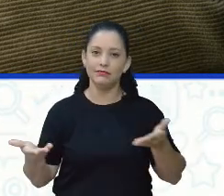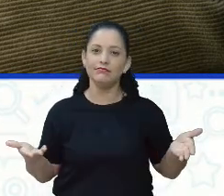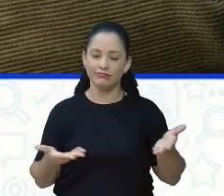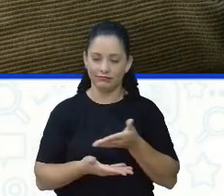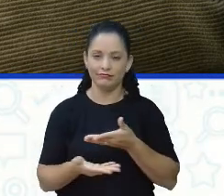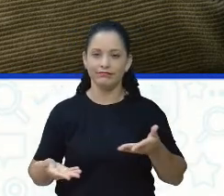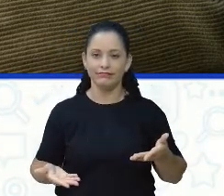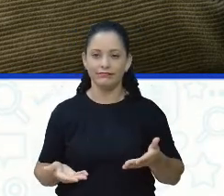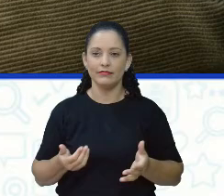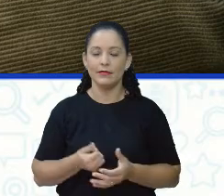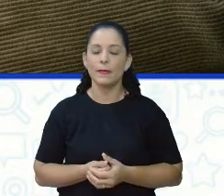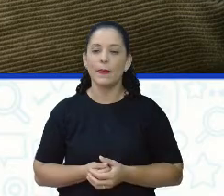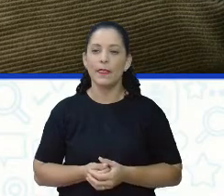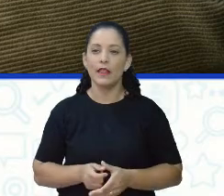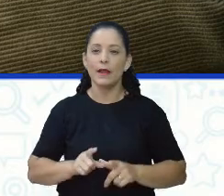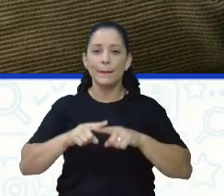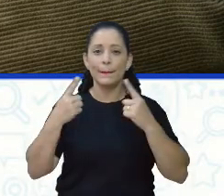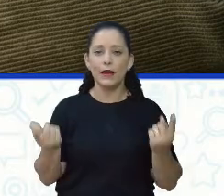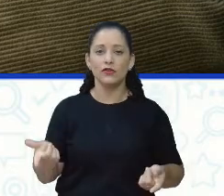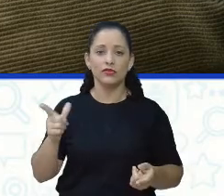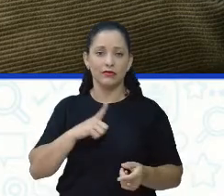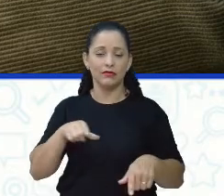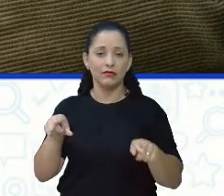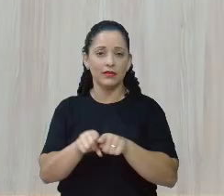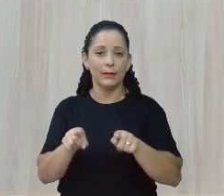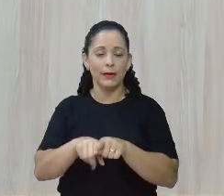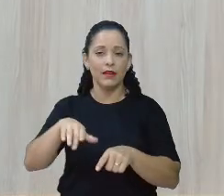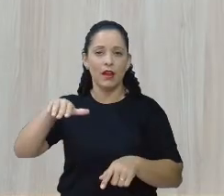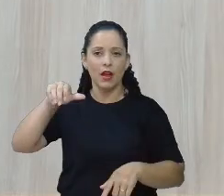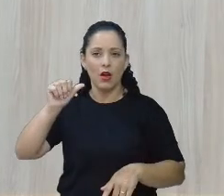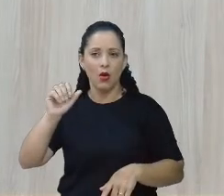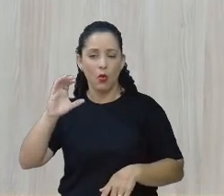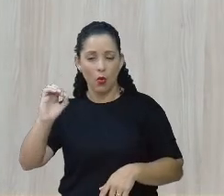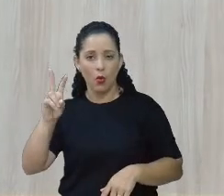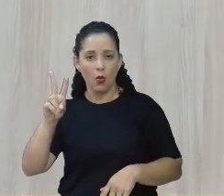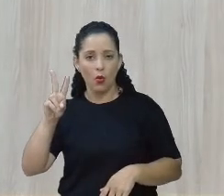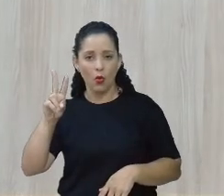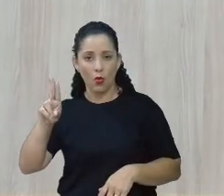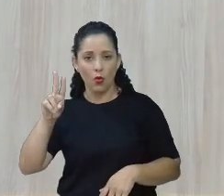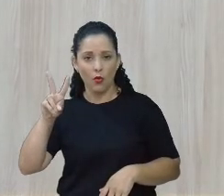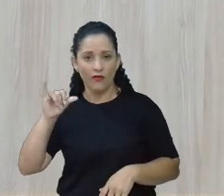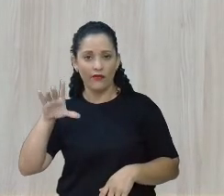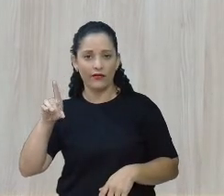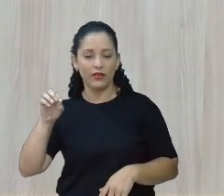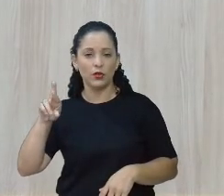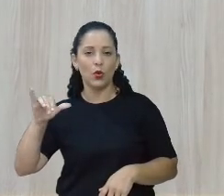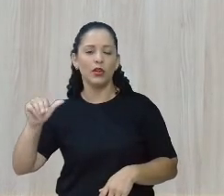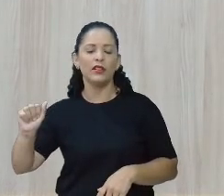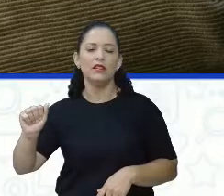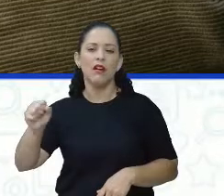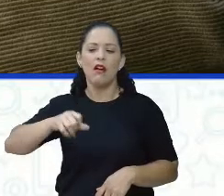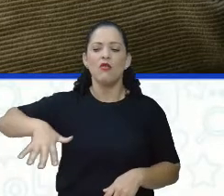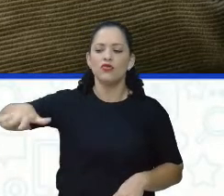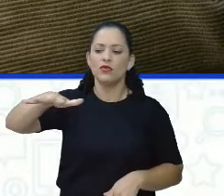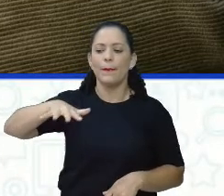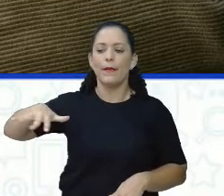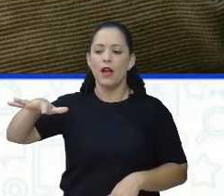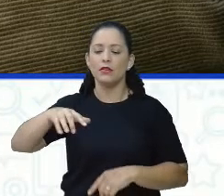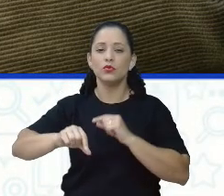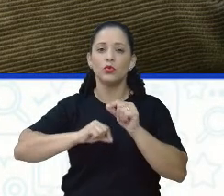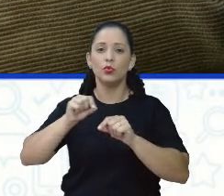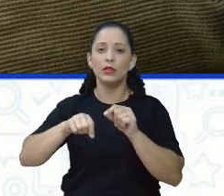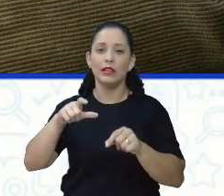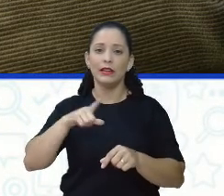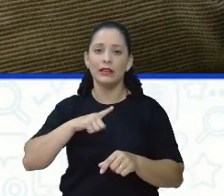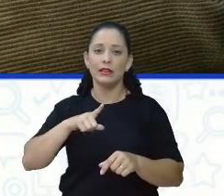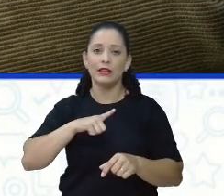aquele que consome o produto ou serviço, e a ouvidoria. A ouvidoria é um espaço que funciona como uma ponte